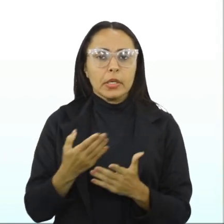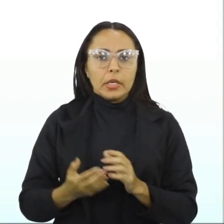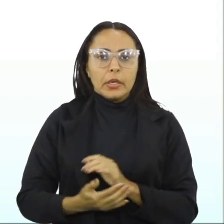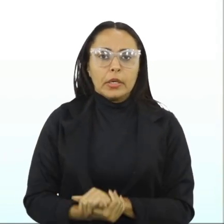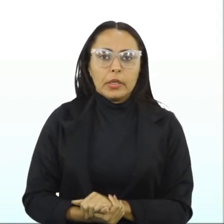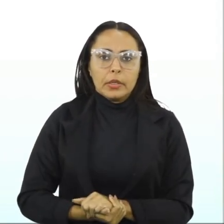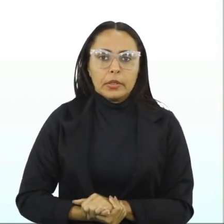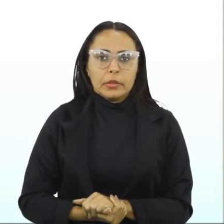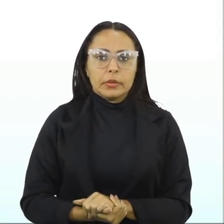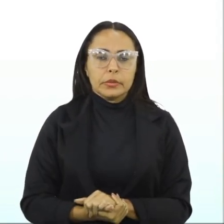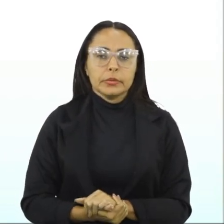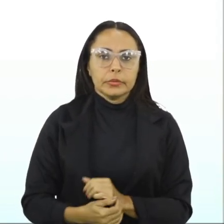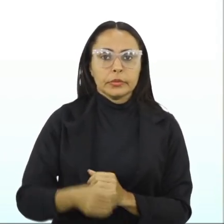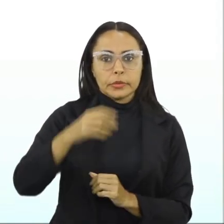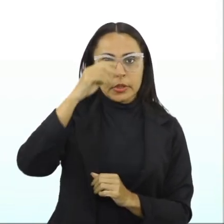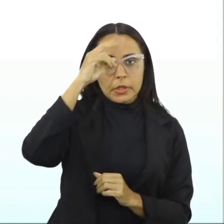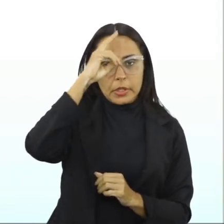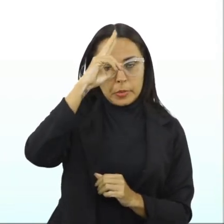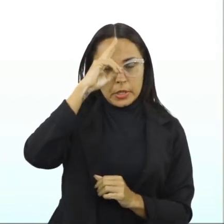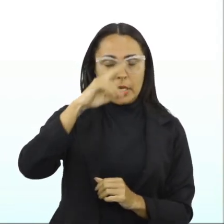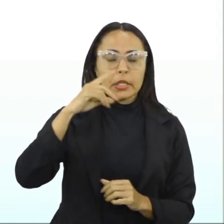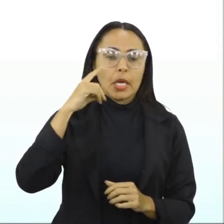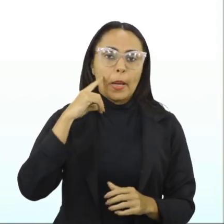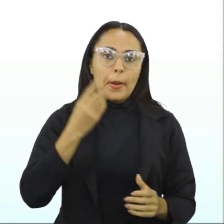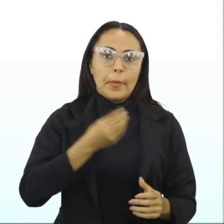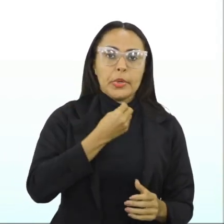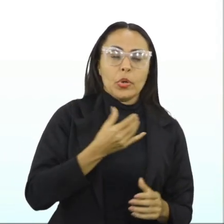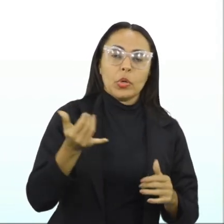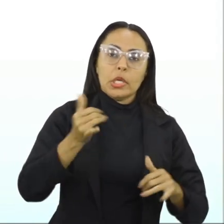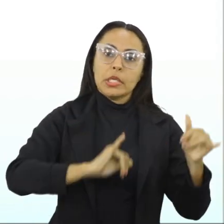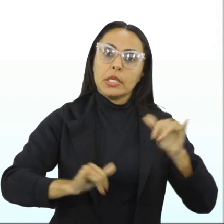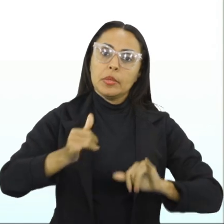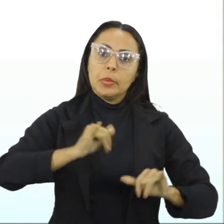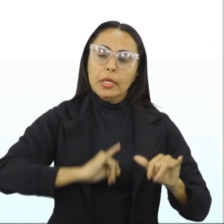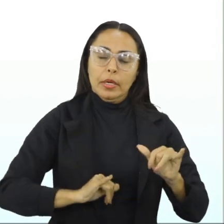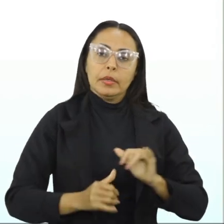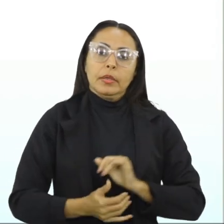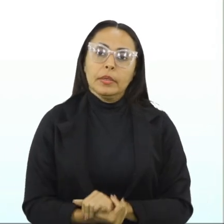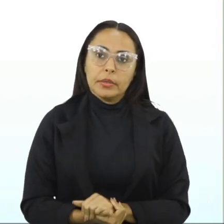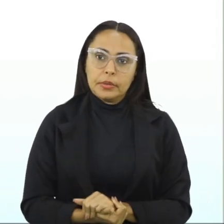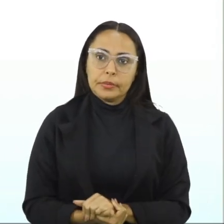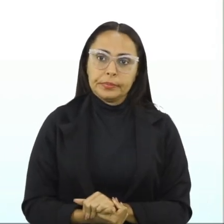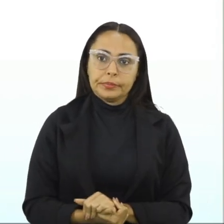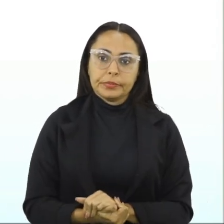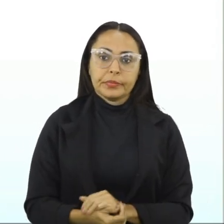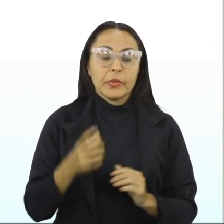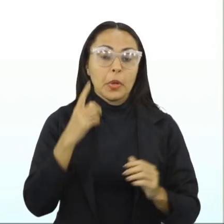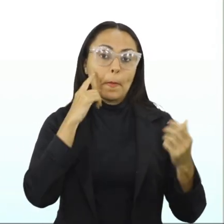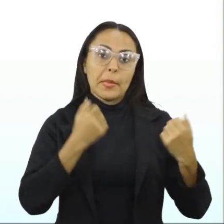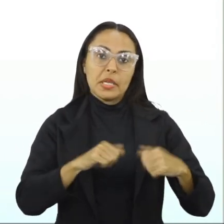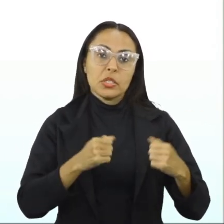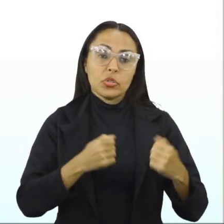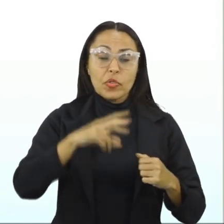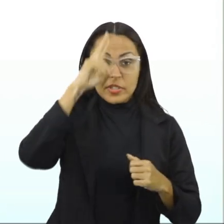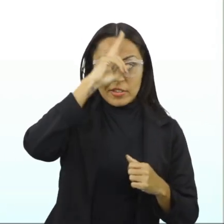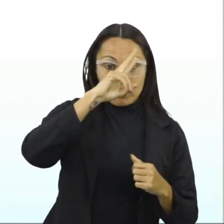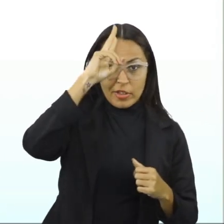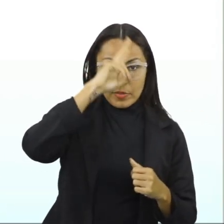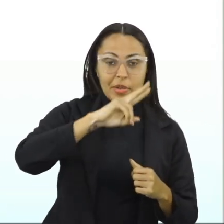assim, Lembre que na bioquímica, esses compostos, como eu disse a vocês, eu preciso que vocês